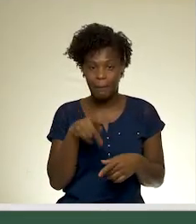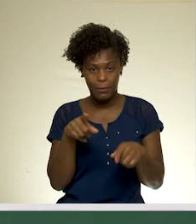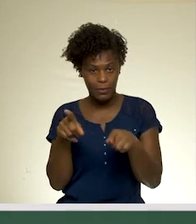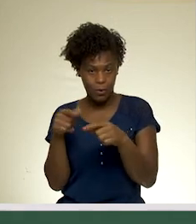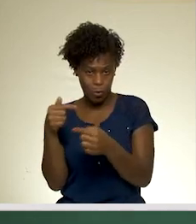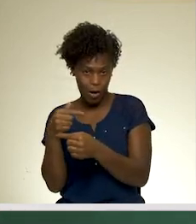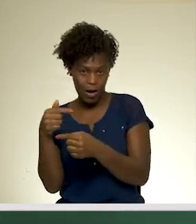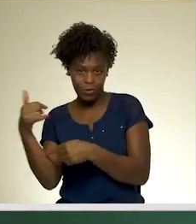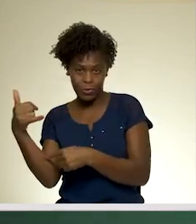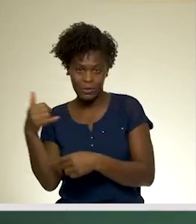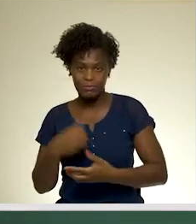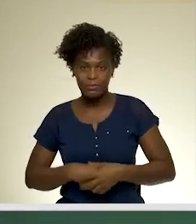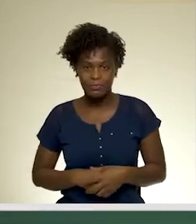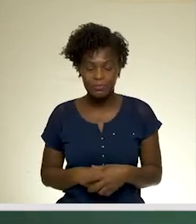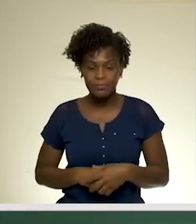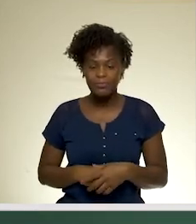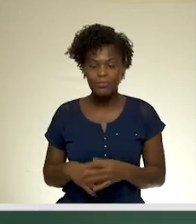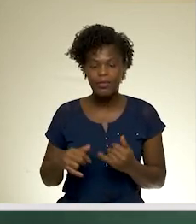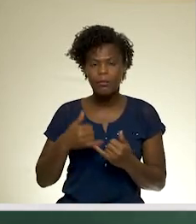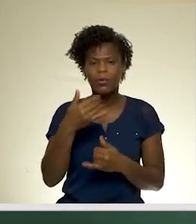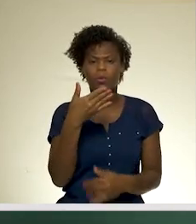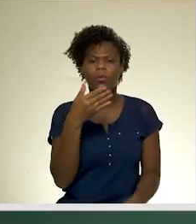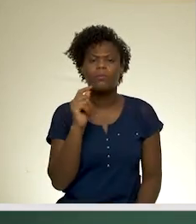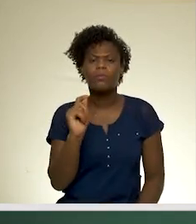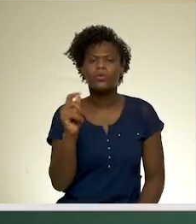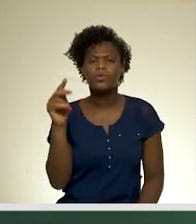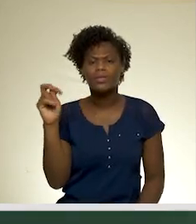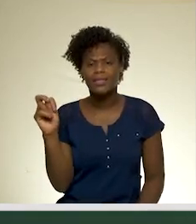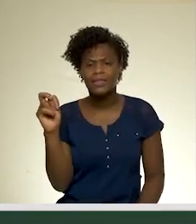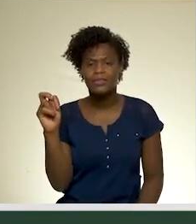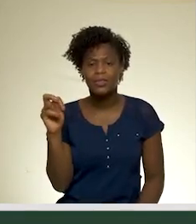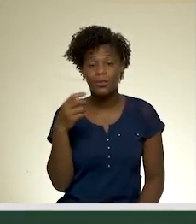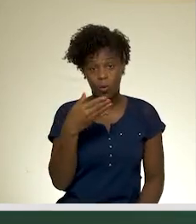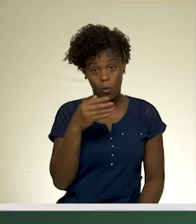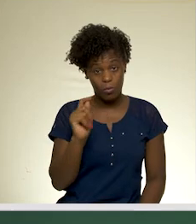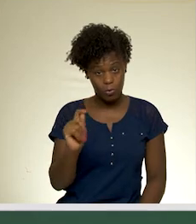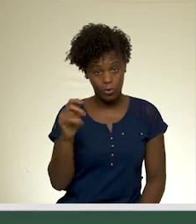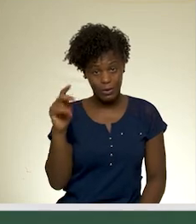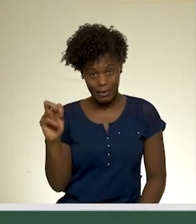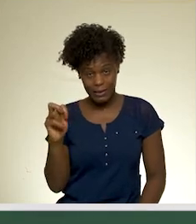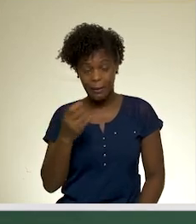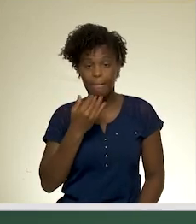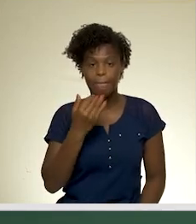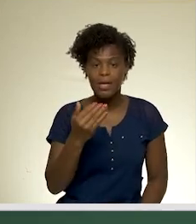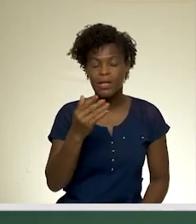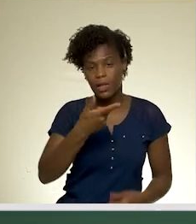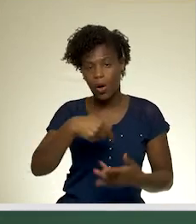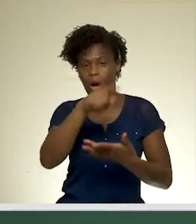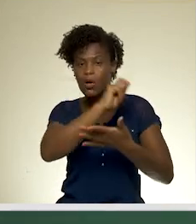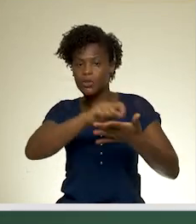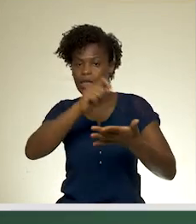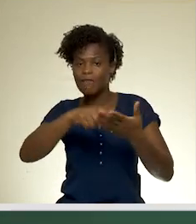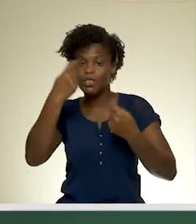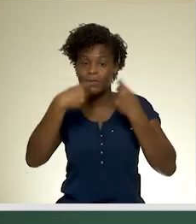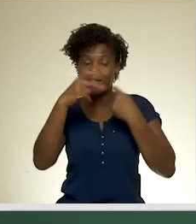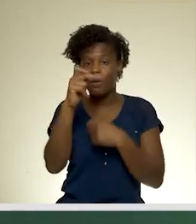igual a 2. Na linha 1.3, foi pedido para escrever a